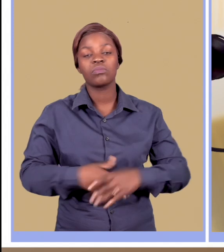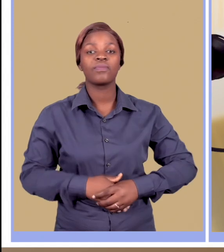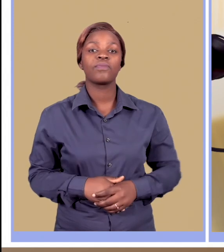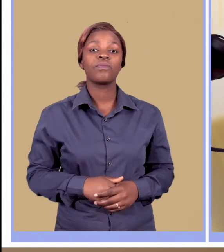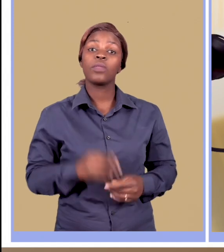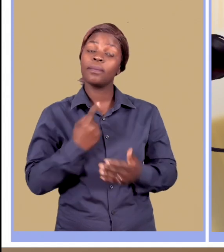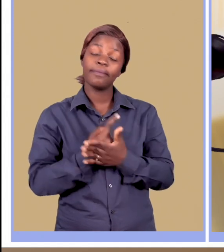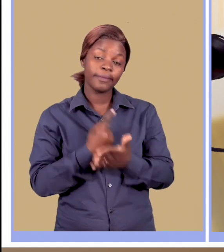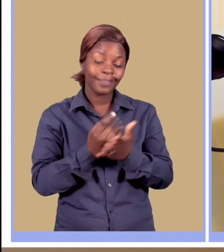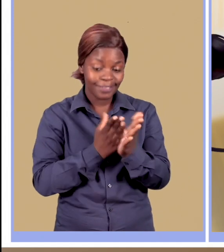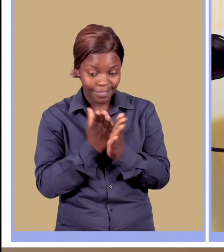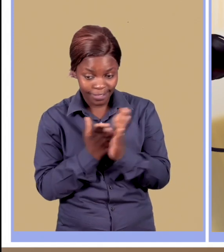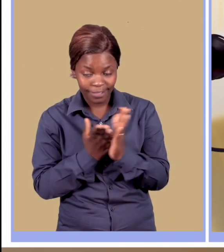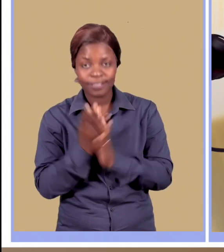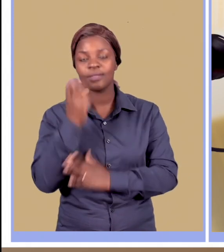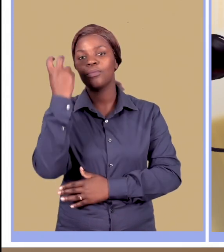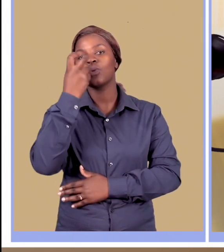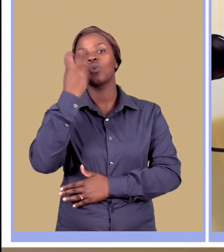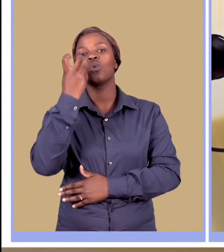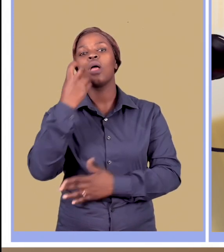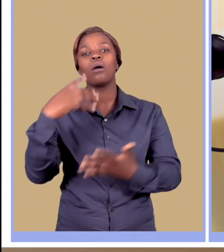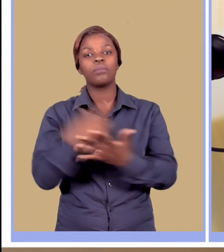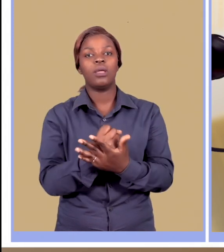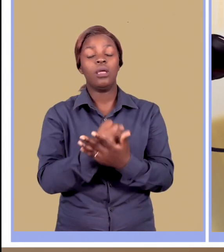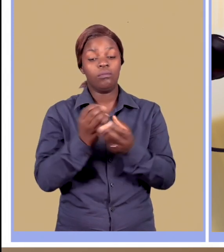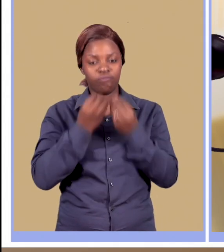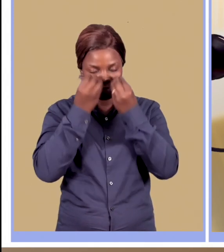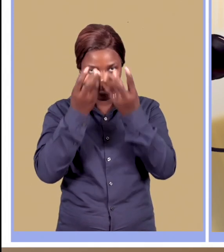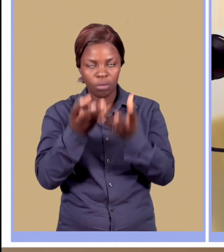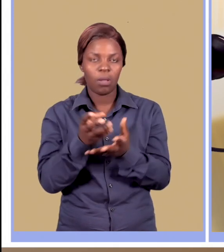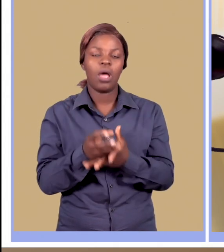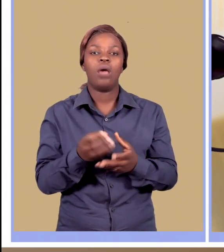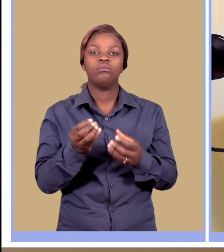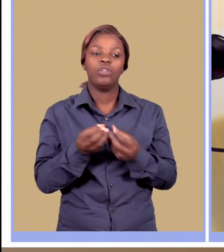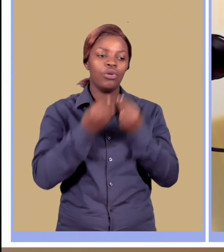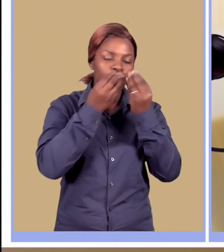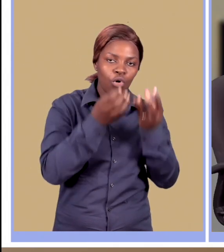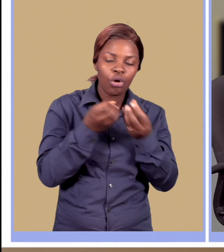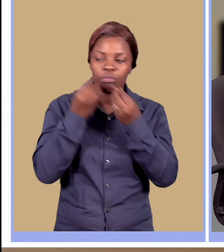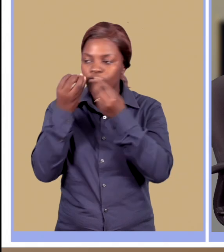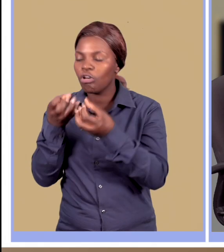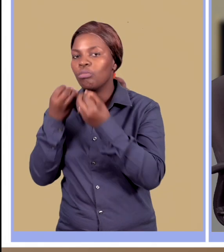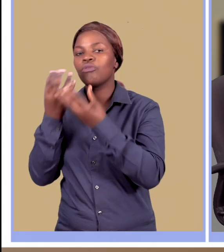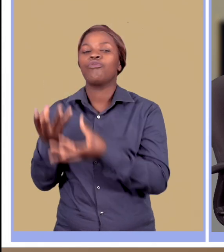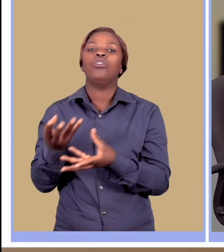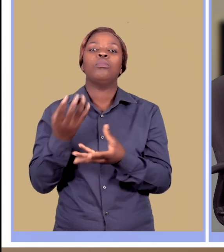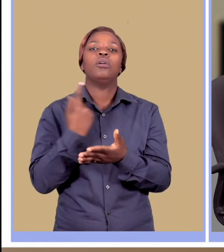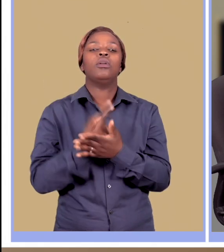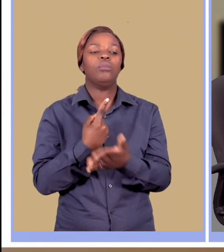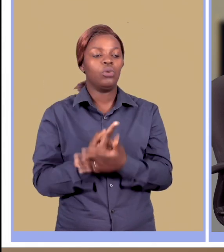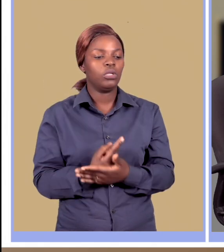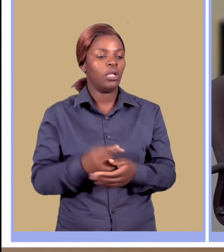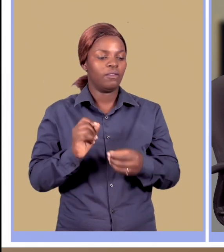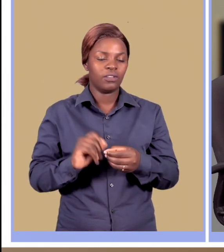tem telefone, tem que se usar outro mecanismo, que é transmitir através da palavra. Através da palavra, através